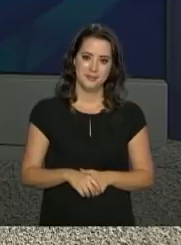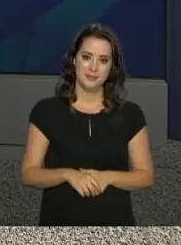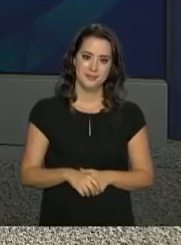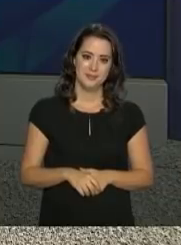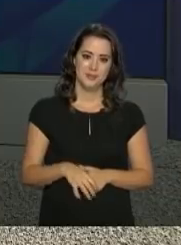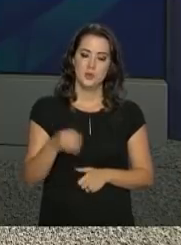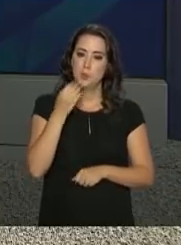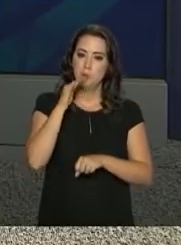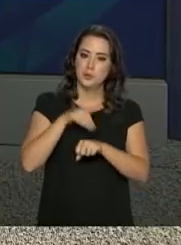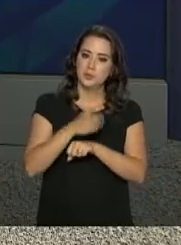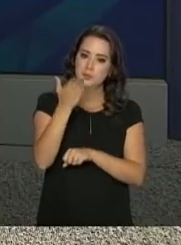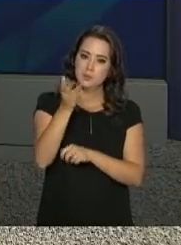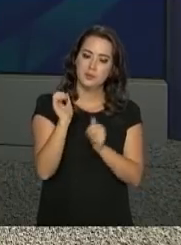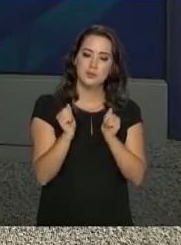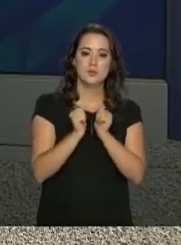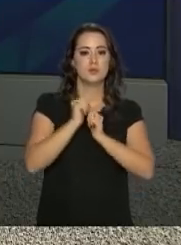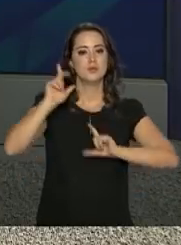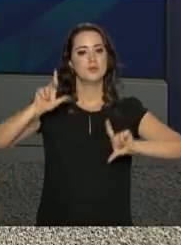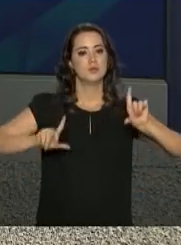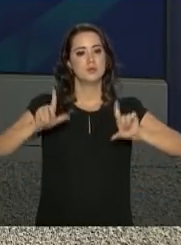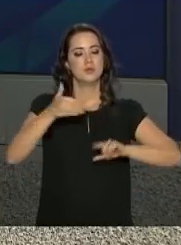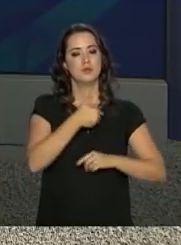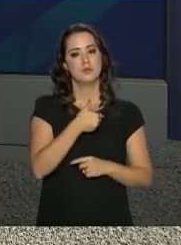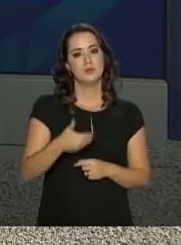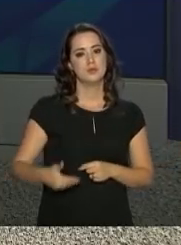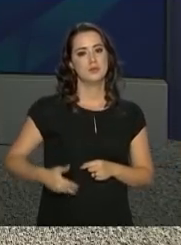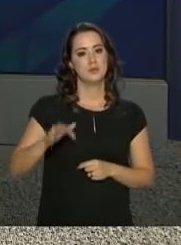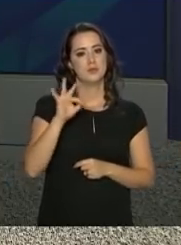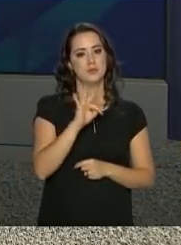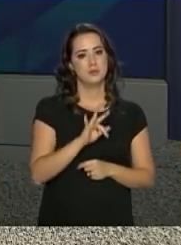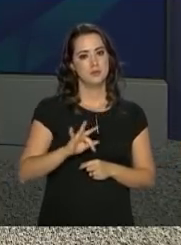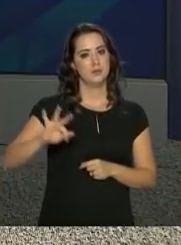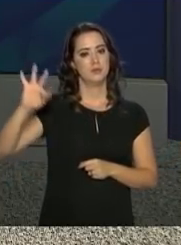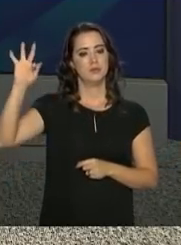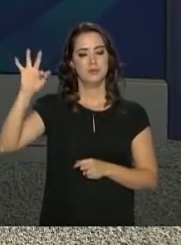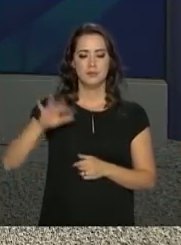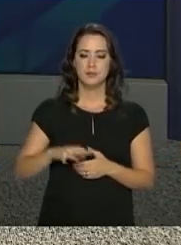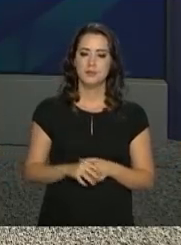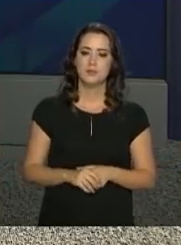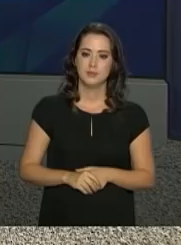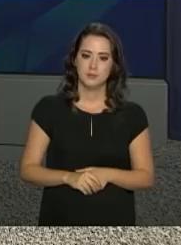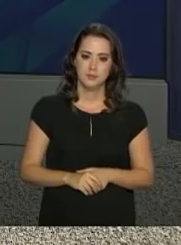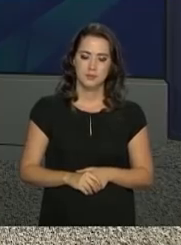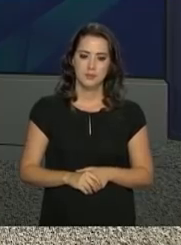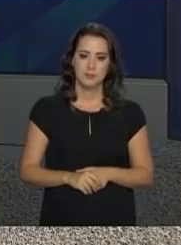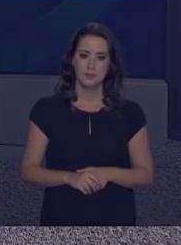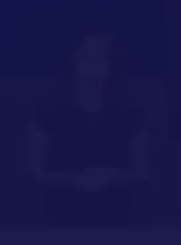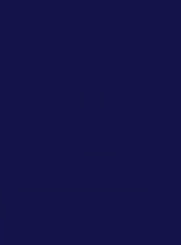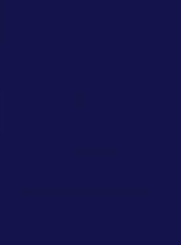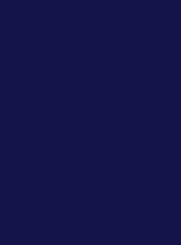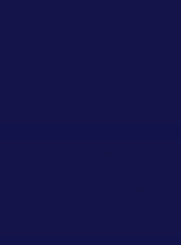61998678787. Uma boa noite para você e continue com a gente aqui na NBR e a TV do Governo Federal.